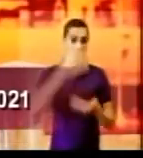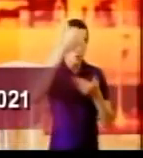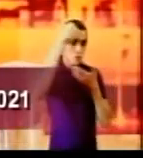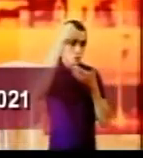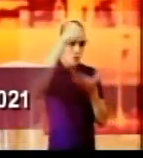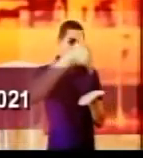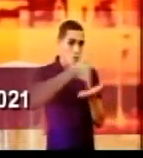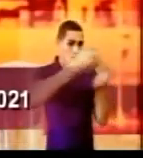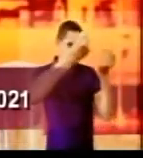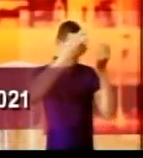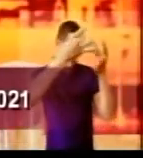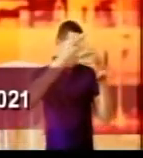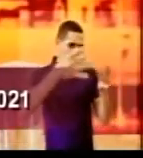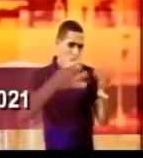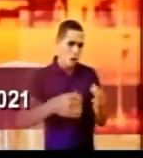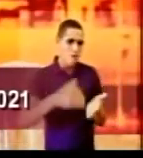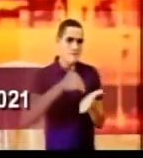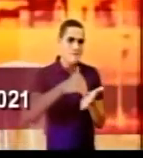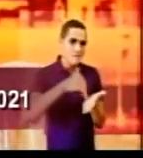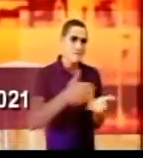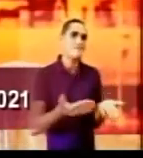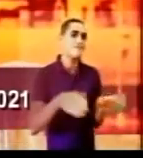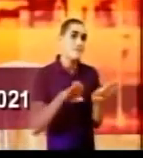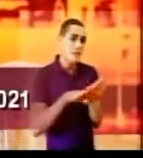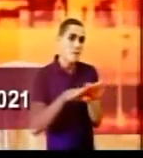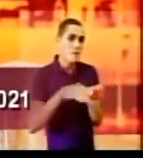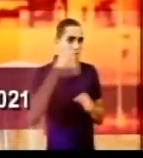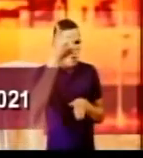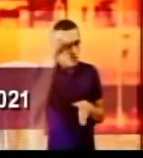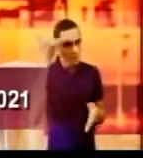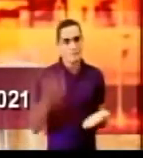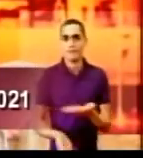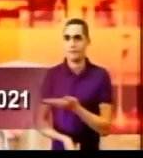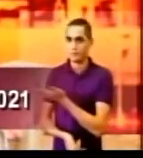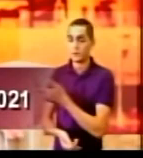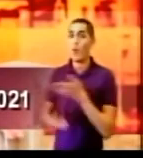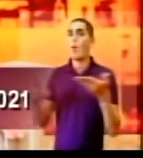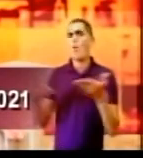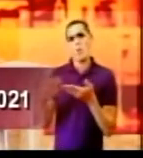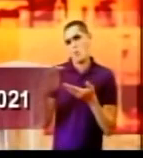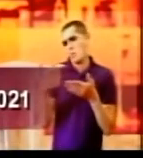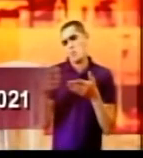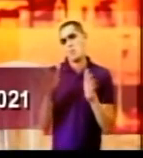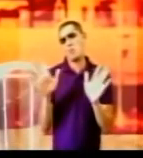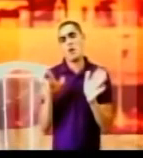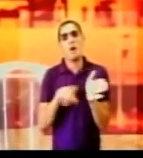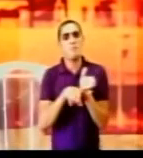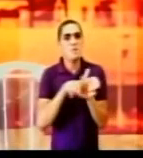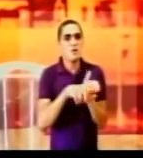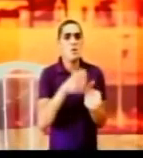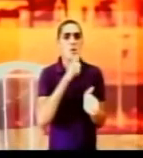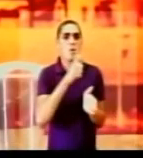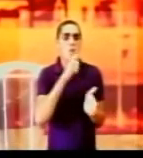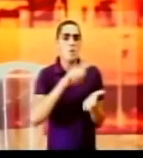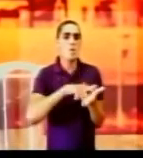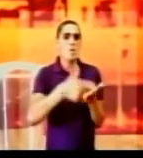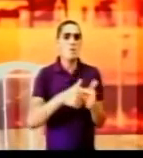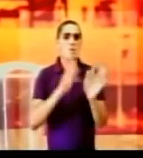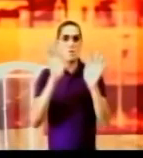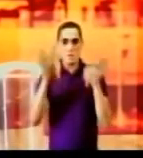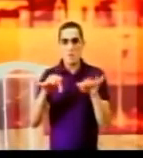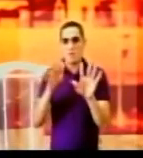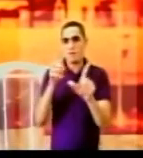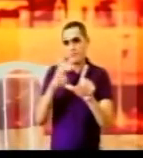Muito obrigada pelas explicações, secretário, também a Andréia. Hoje nós não temos perguntas da imprensa, então nós vamos encerrar a